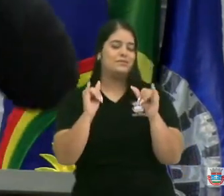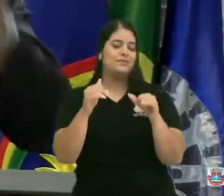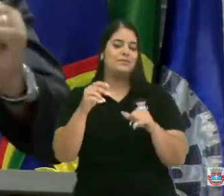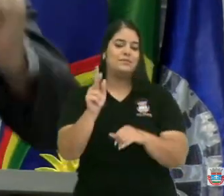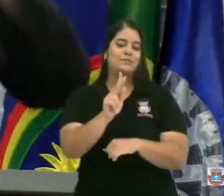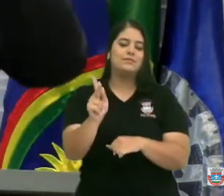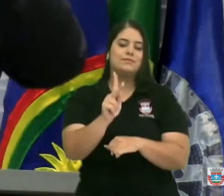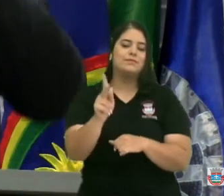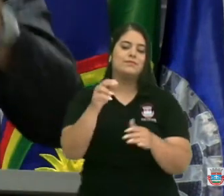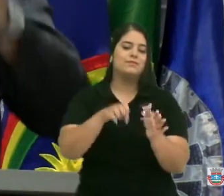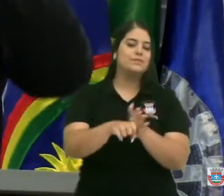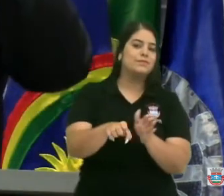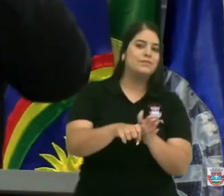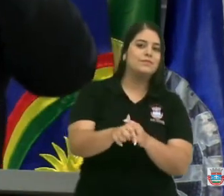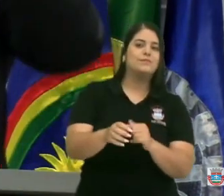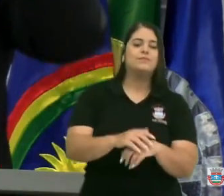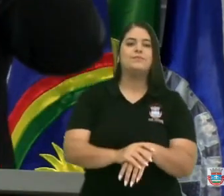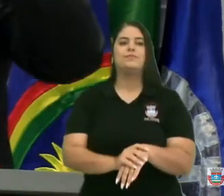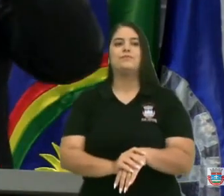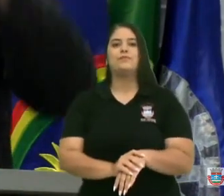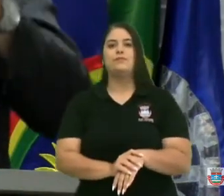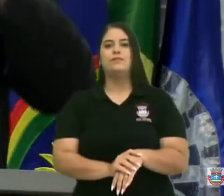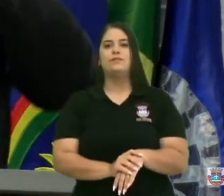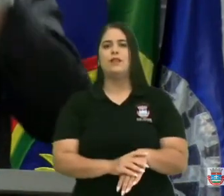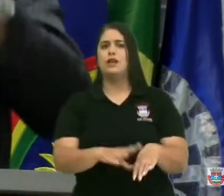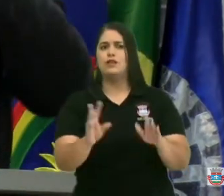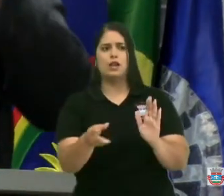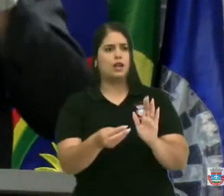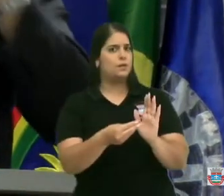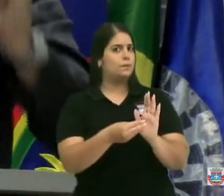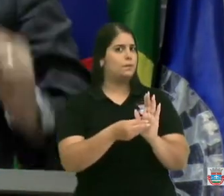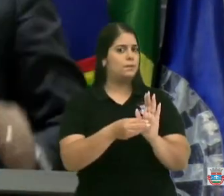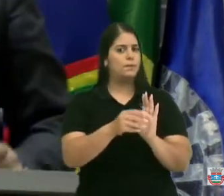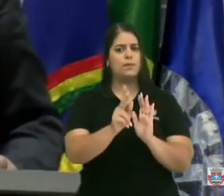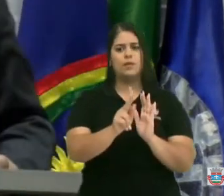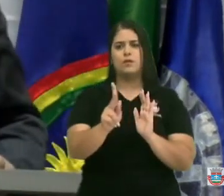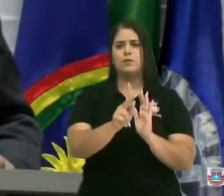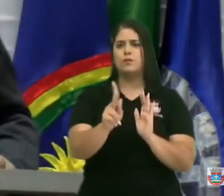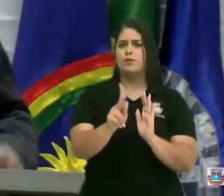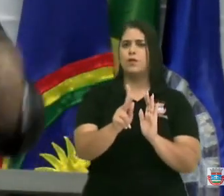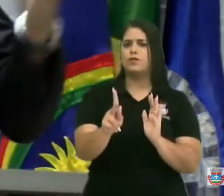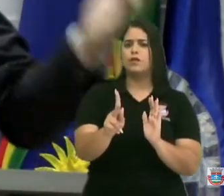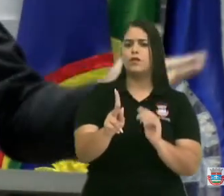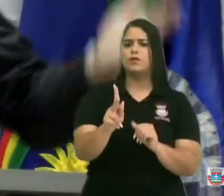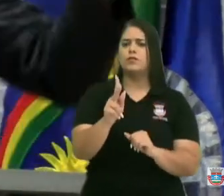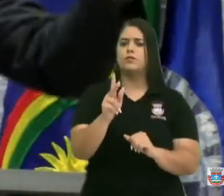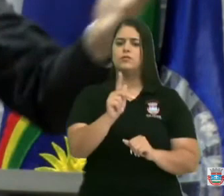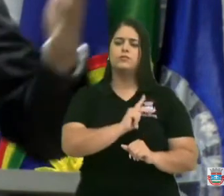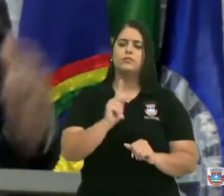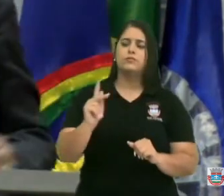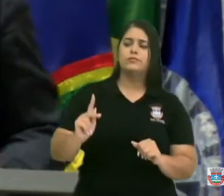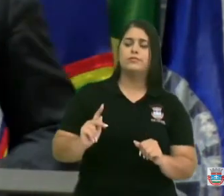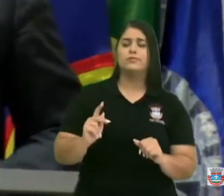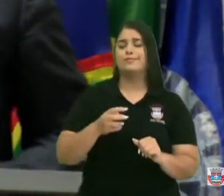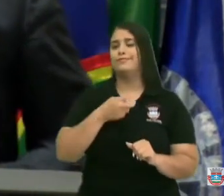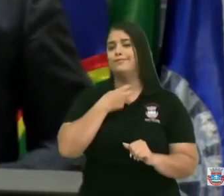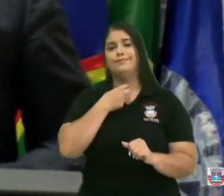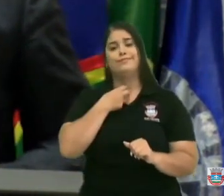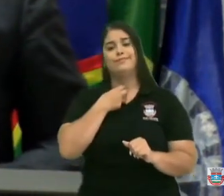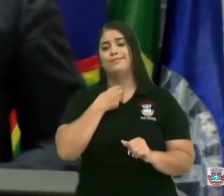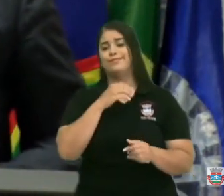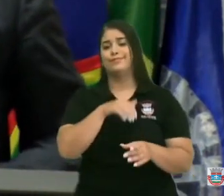não foi pautado o projeto pelo presidente da casa. Se não foi pautado, a gente não pode fazer